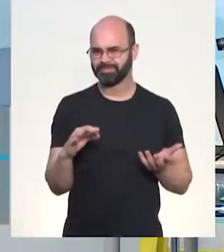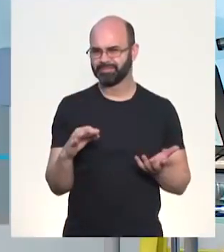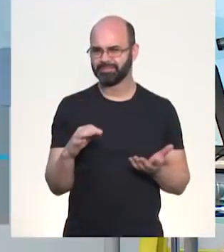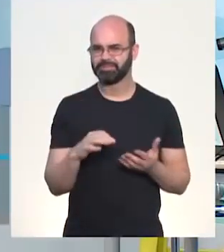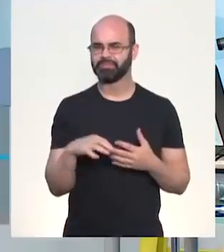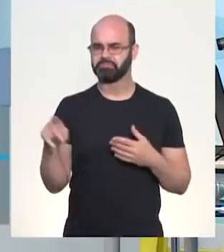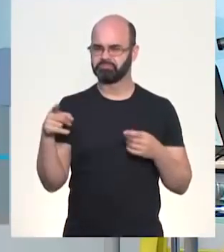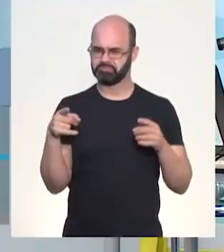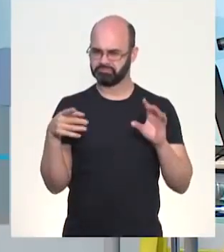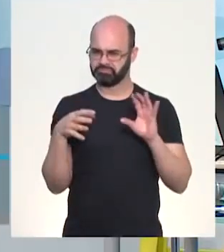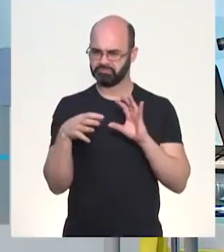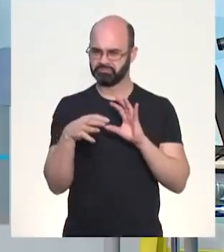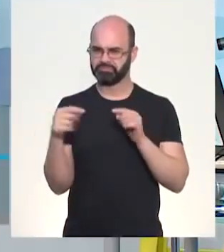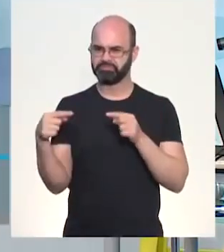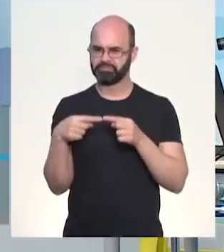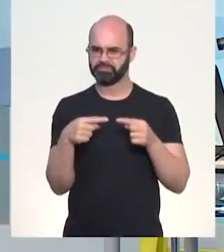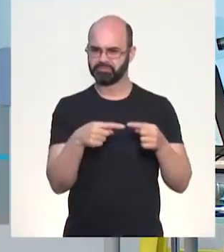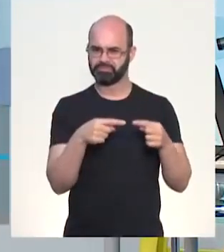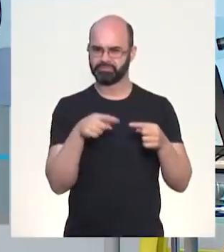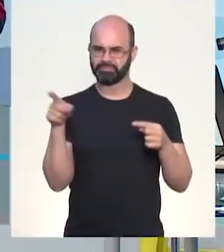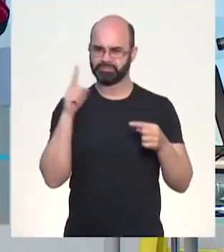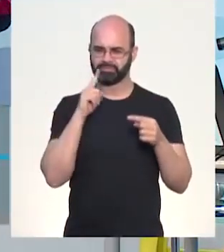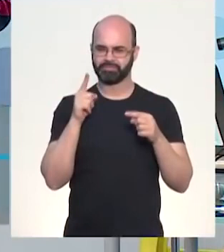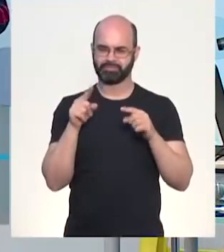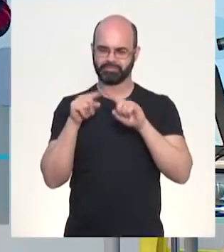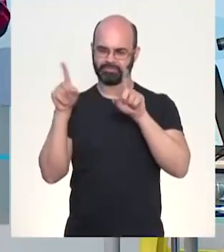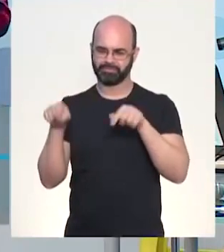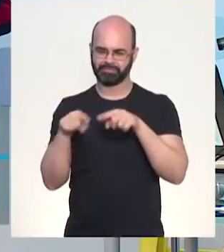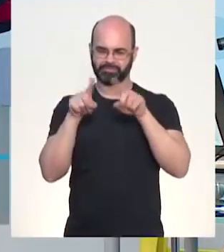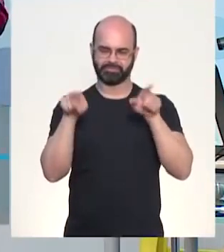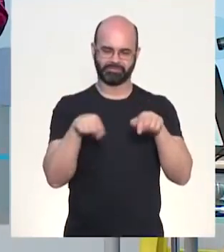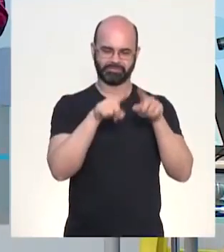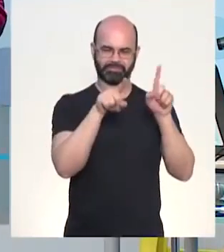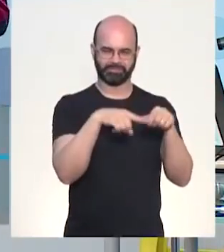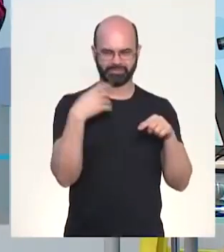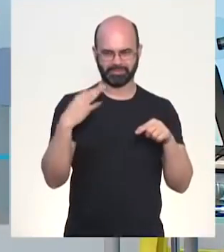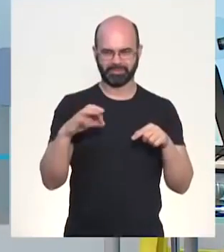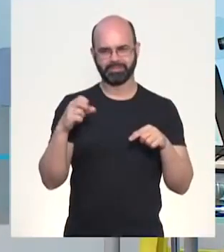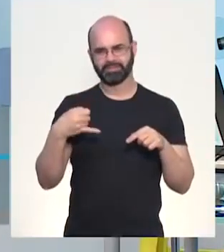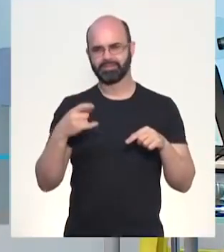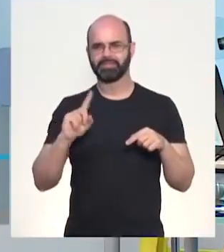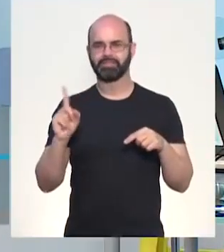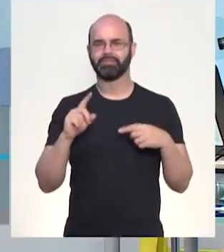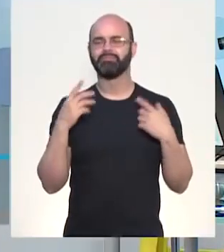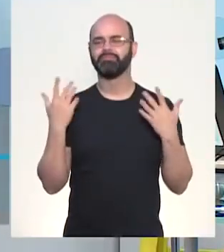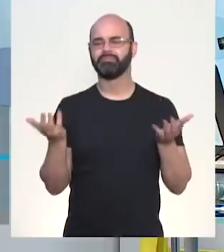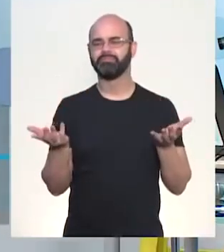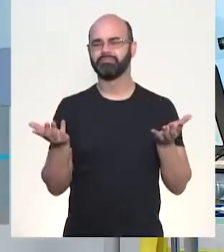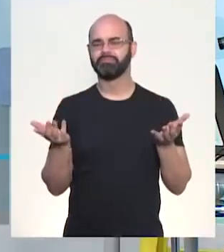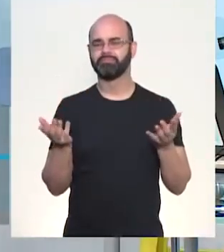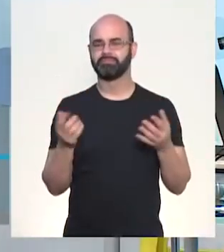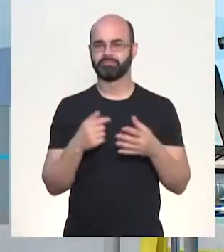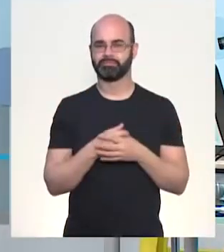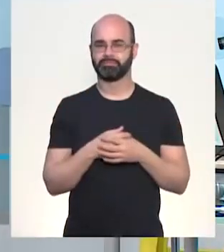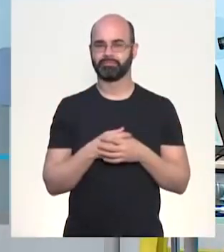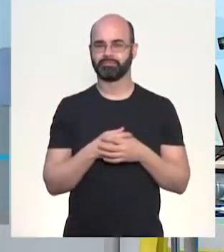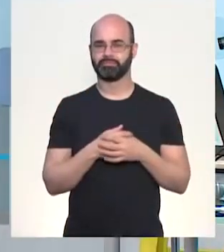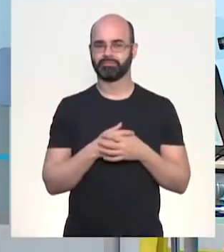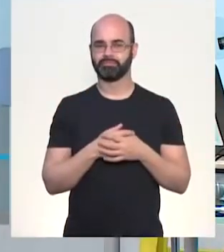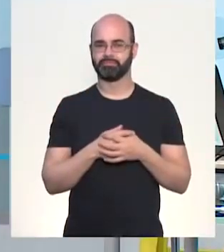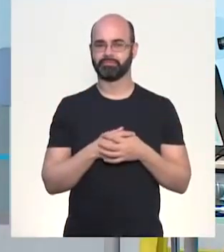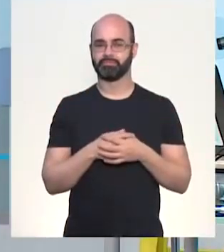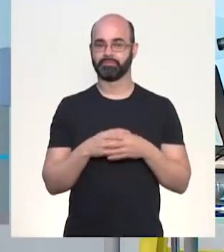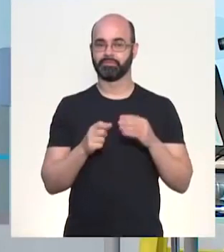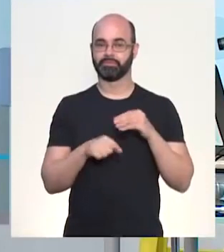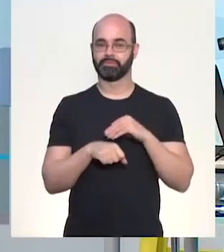se encaixa no padrão dessa sequência de figuras aí? Sim ou não? Então, é isso que a gente quer saber. Tudo bem?